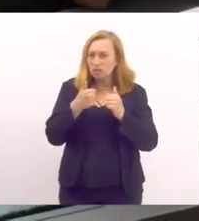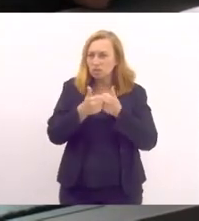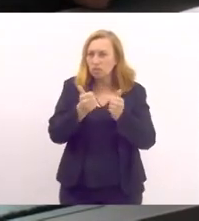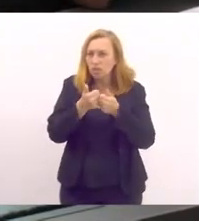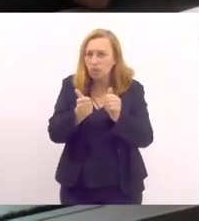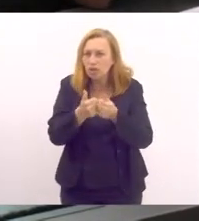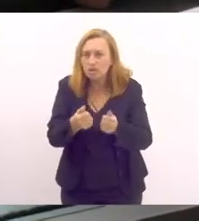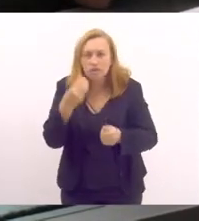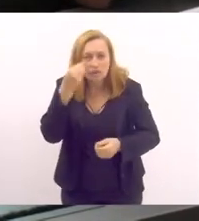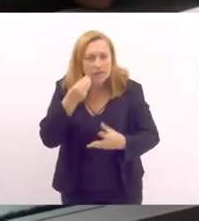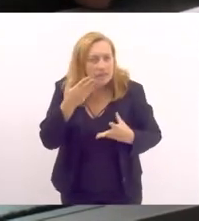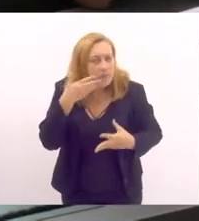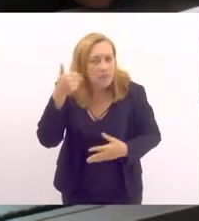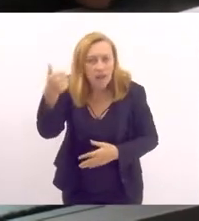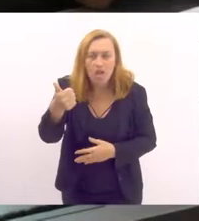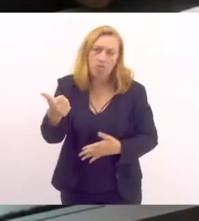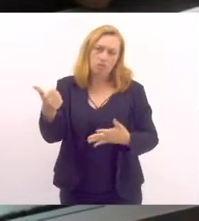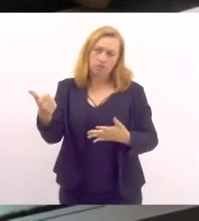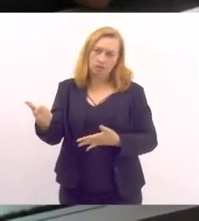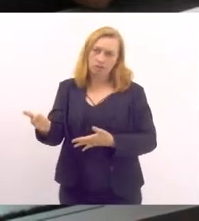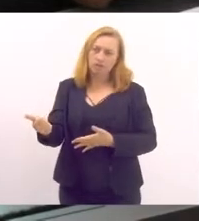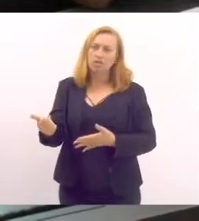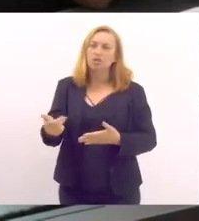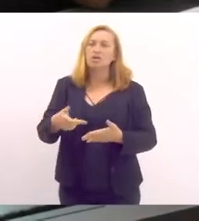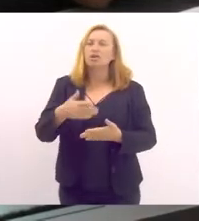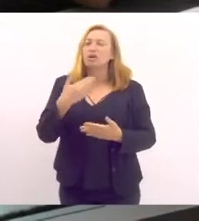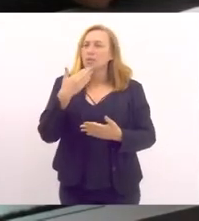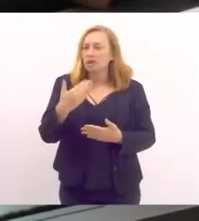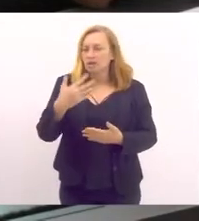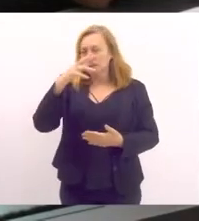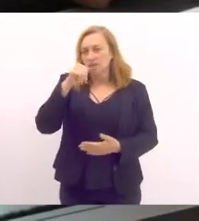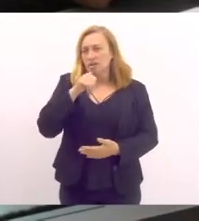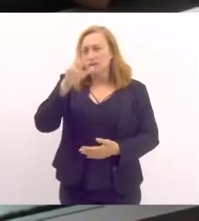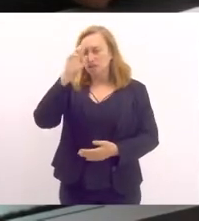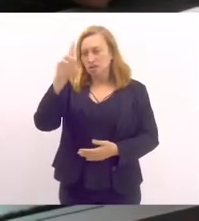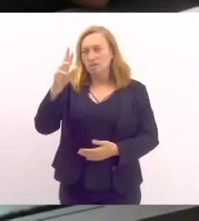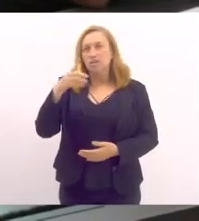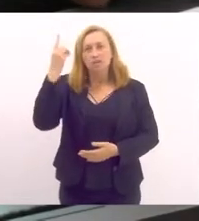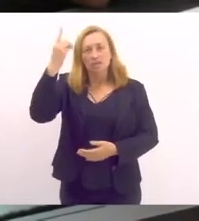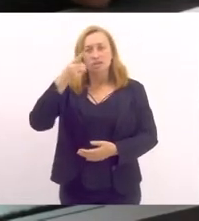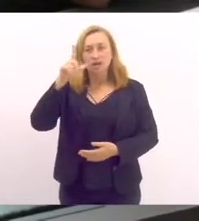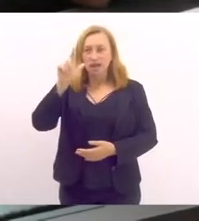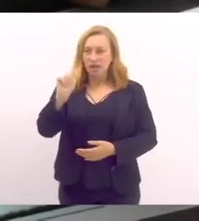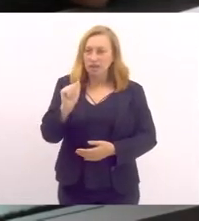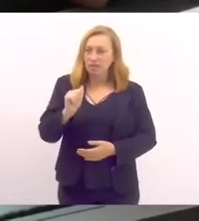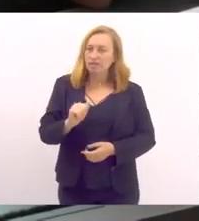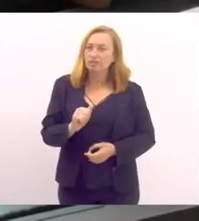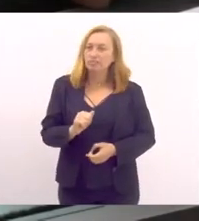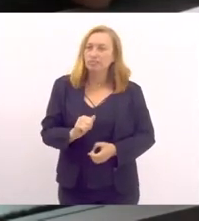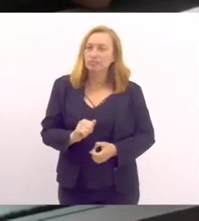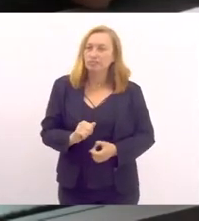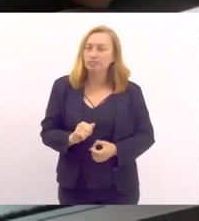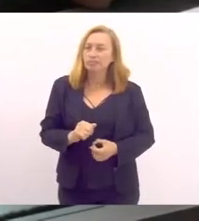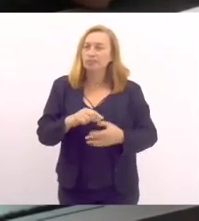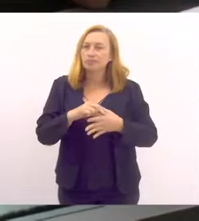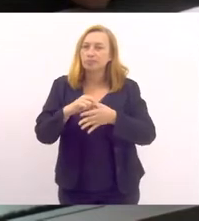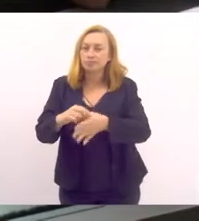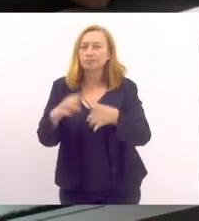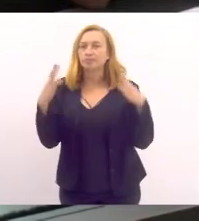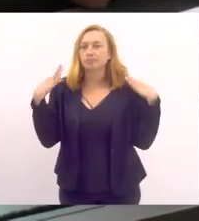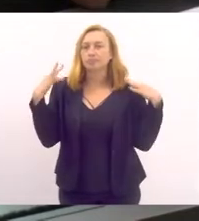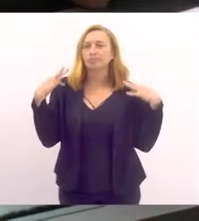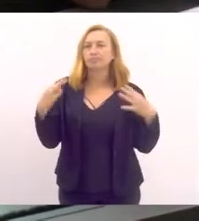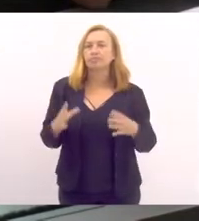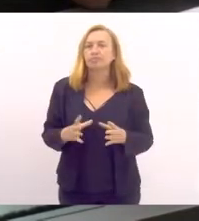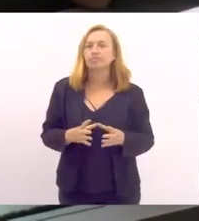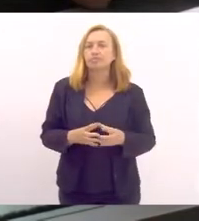melhor que a gente pode ter. Então, clamo para a senhora, deputada Alana, que coloque o guia de turismo como um